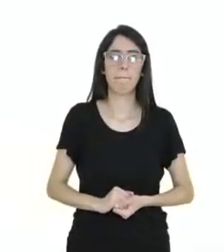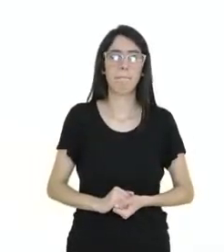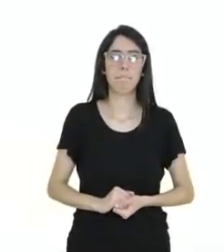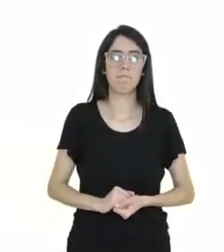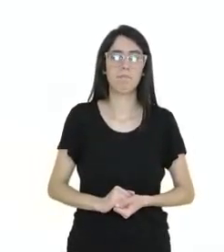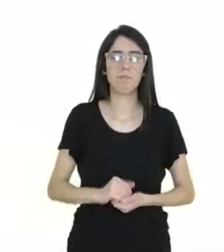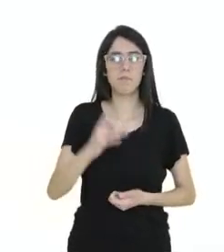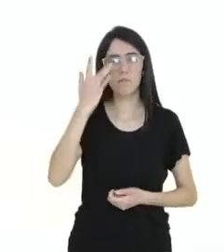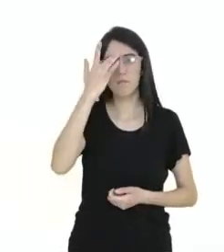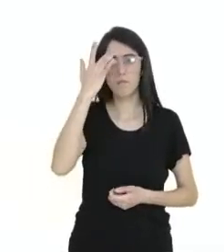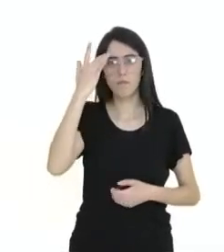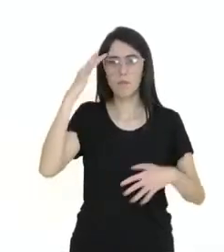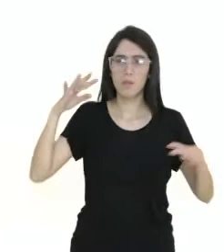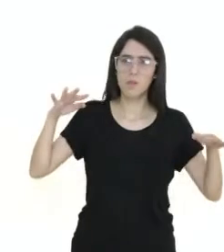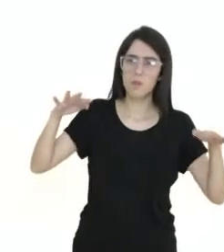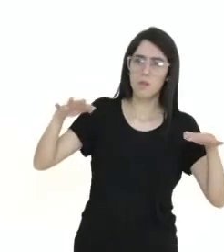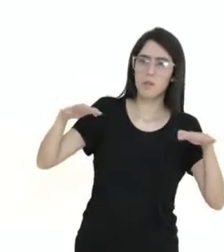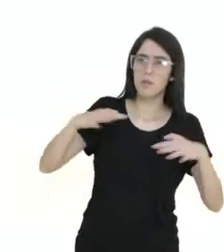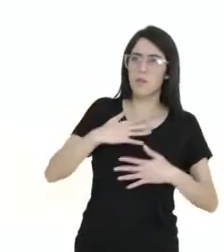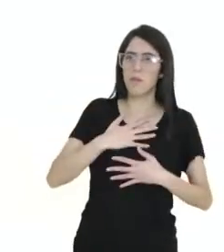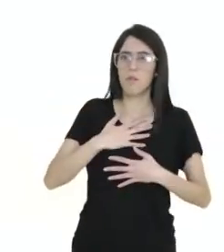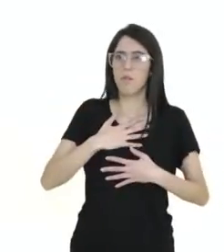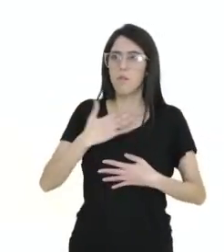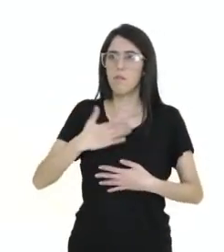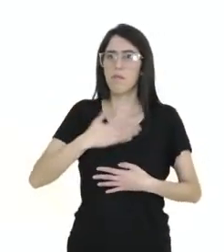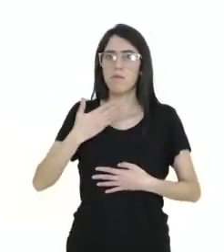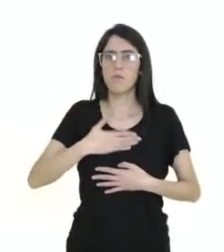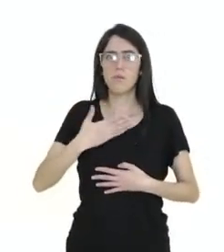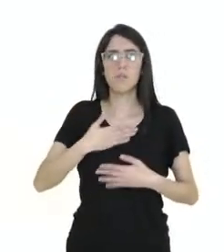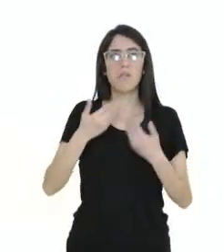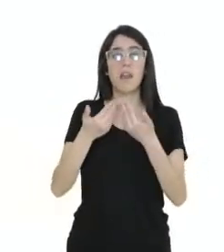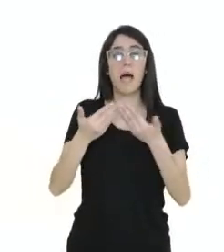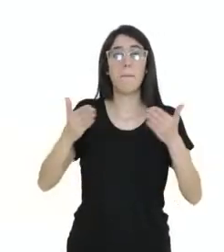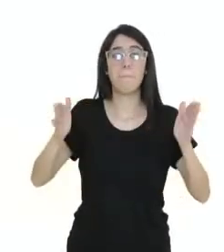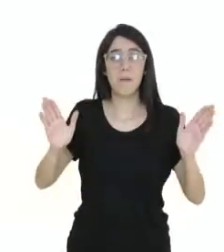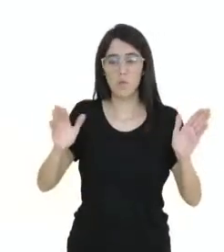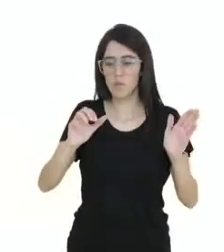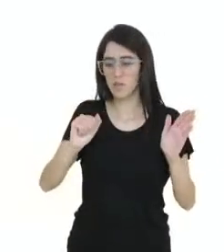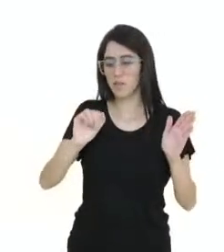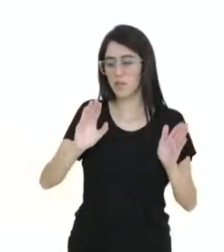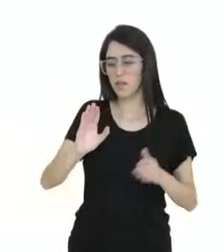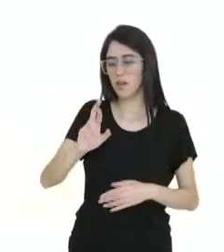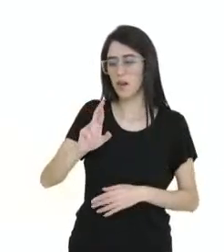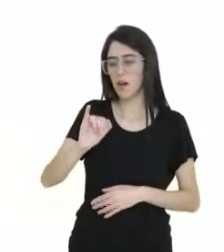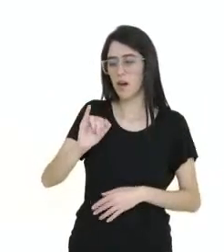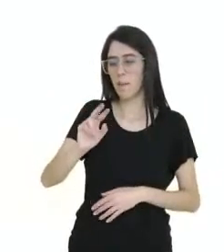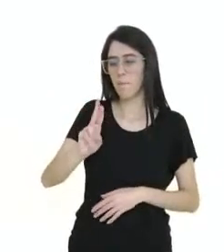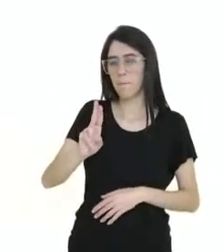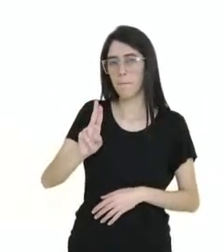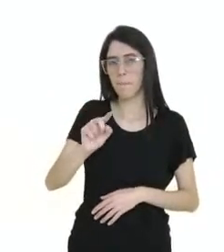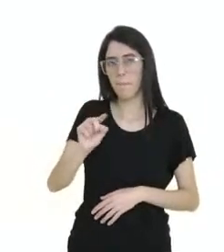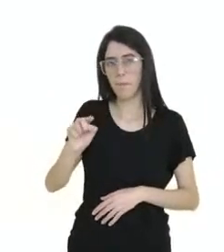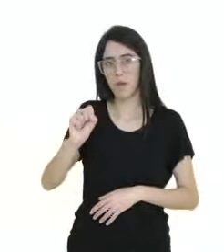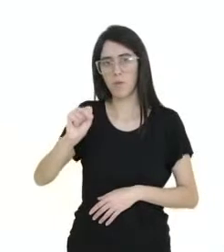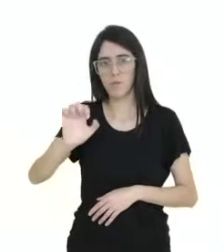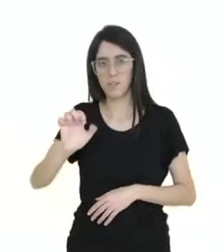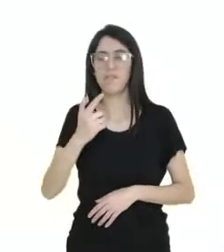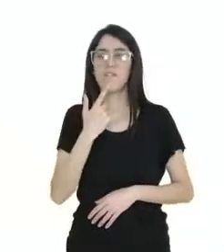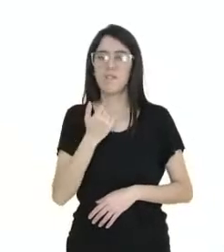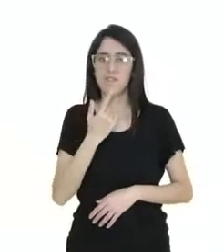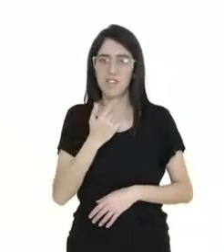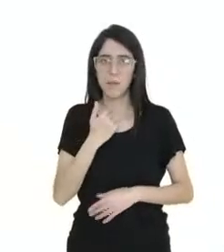Resfolegante e abriu-se. Então o verbo abrir também, né, apareceu aqui em vermelhinho. Abriu-se